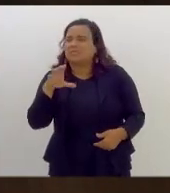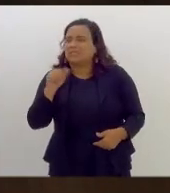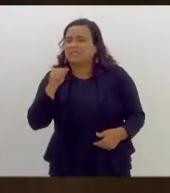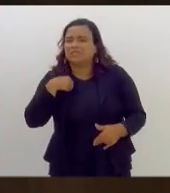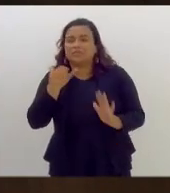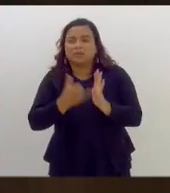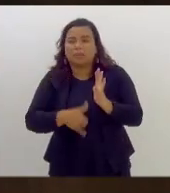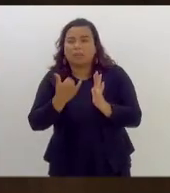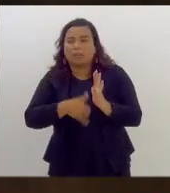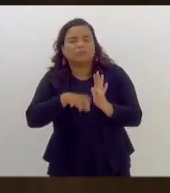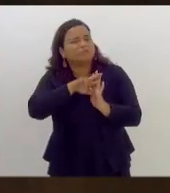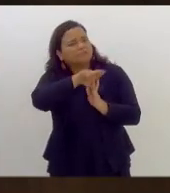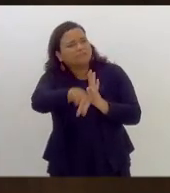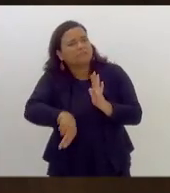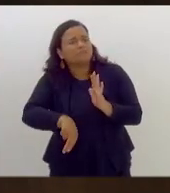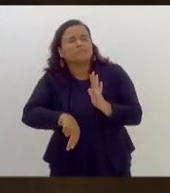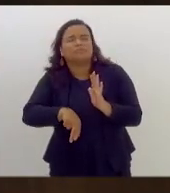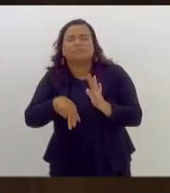tributário eleitoral.